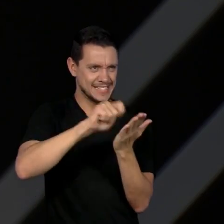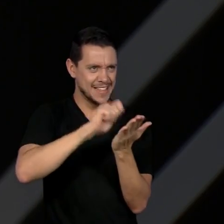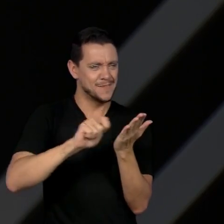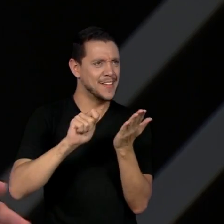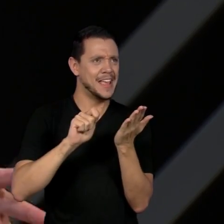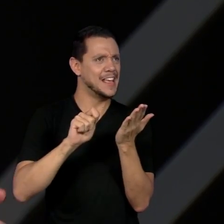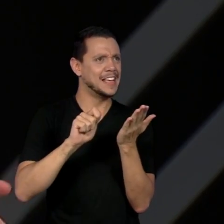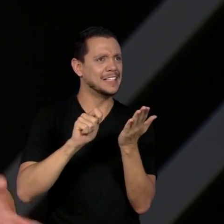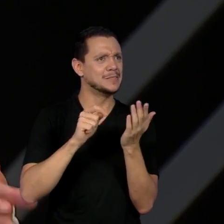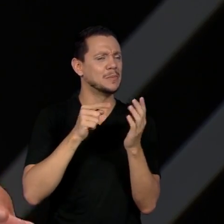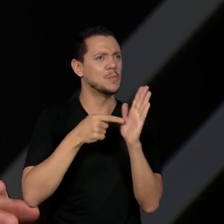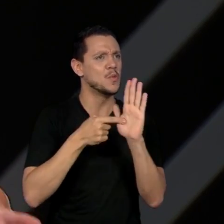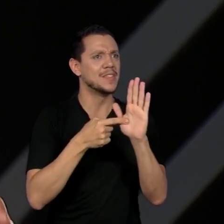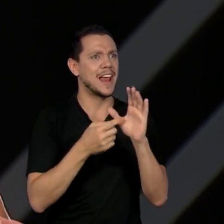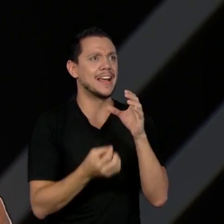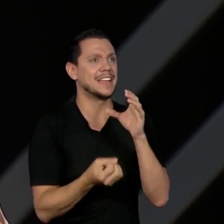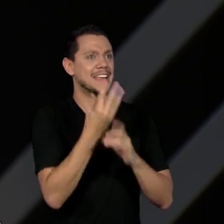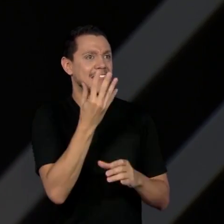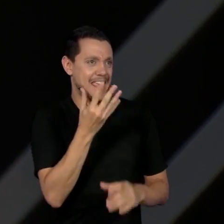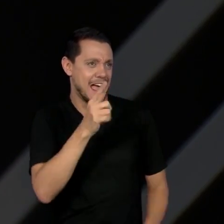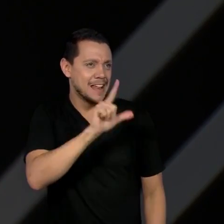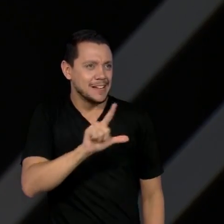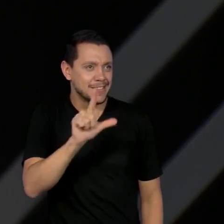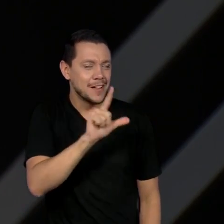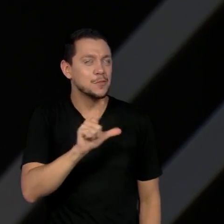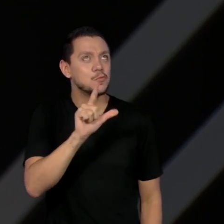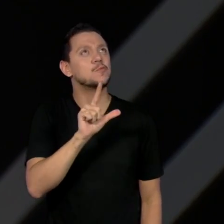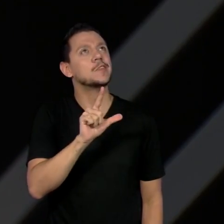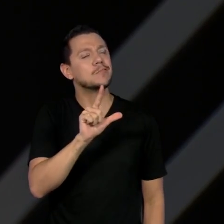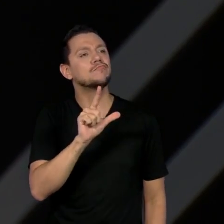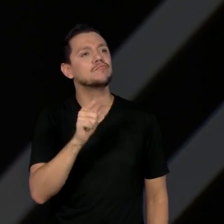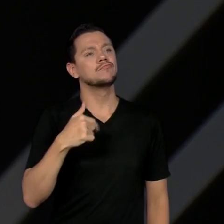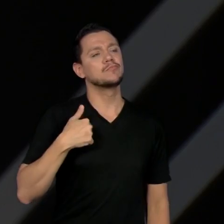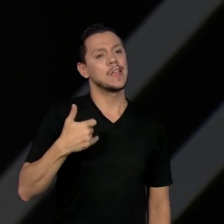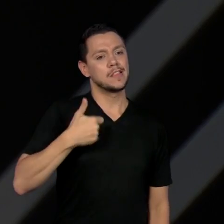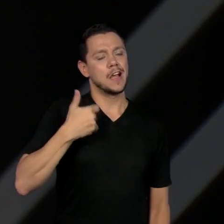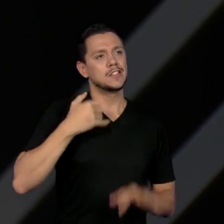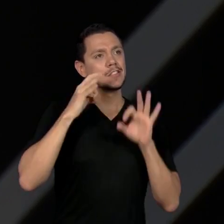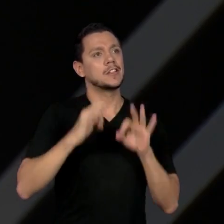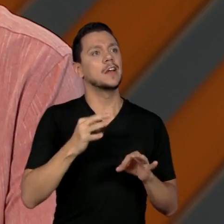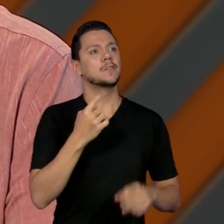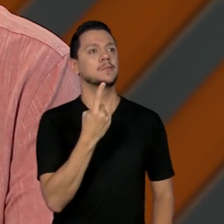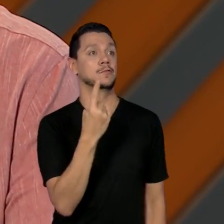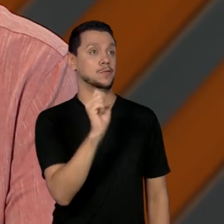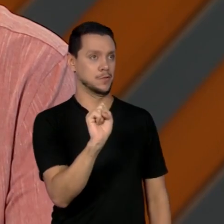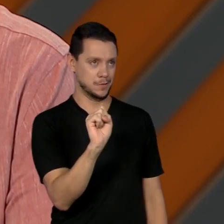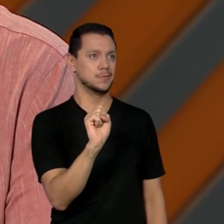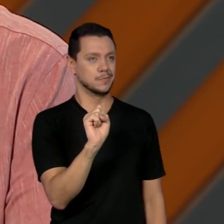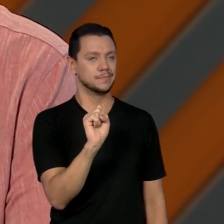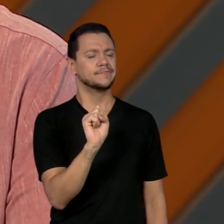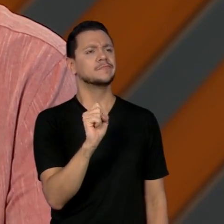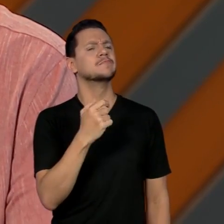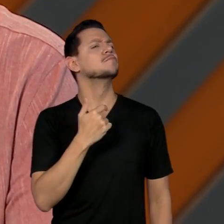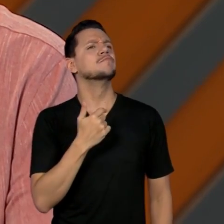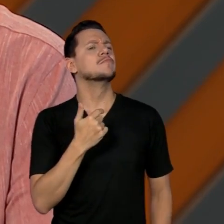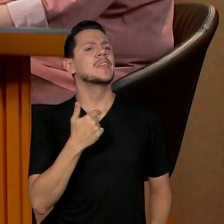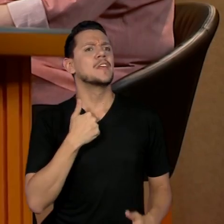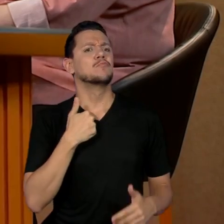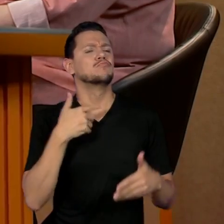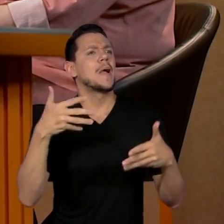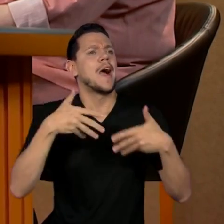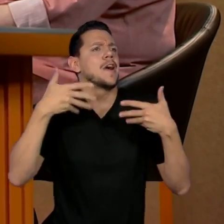de criar literatura, eu tinha 18 anos. E o que me inspirou?